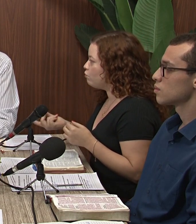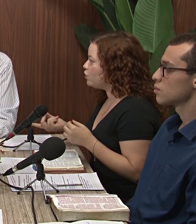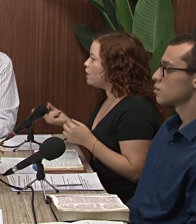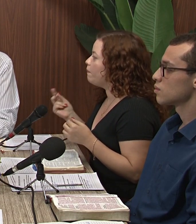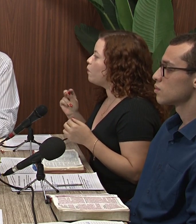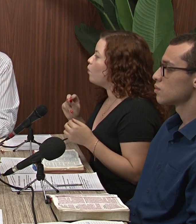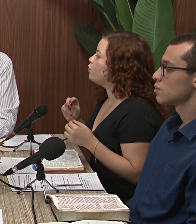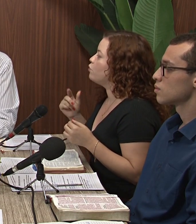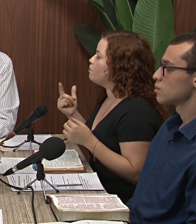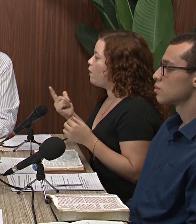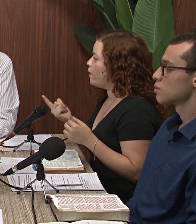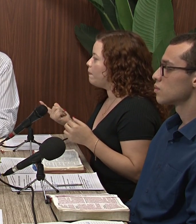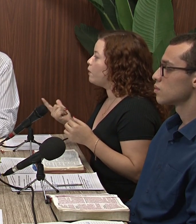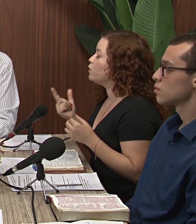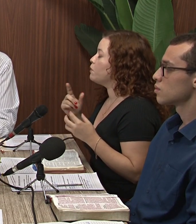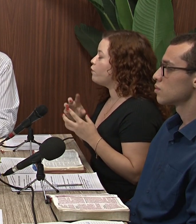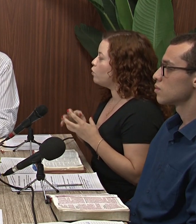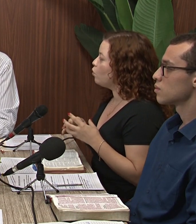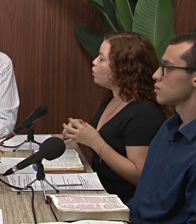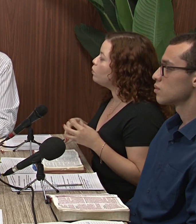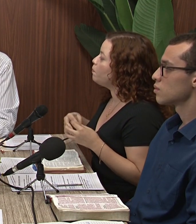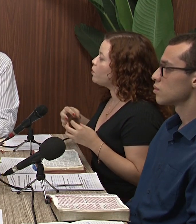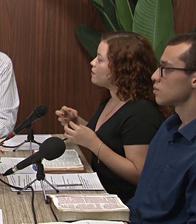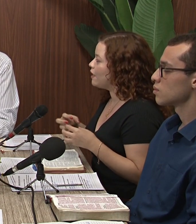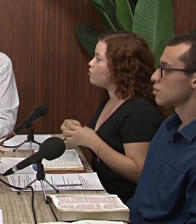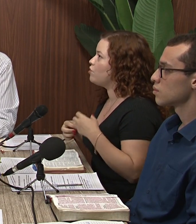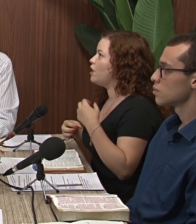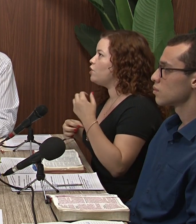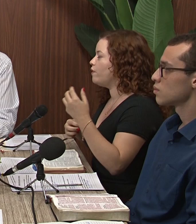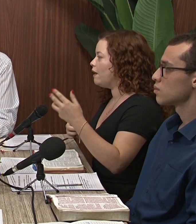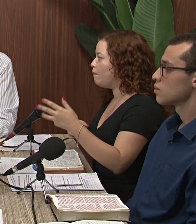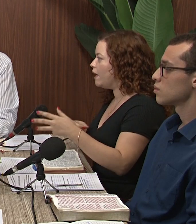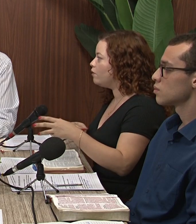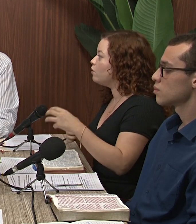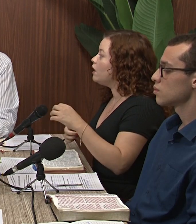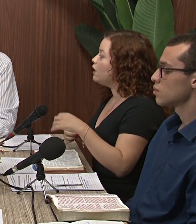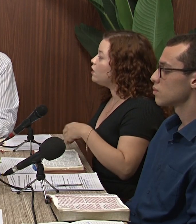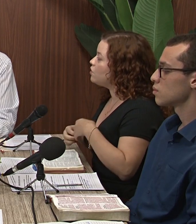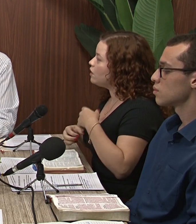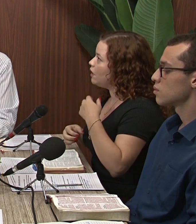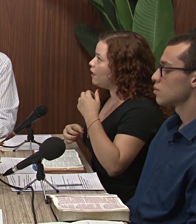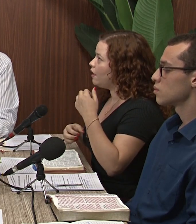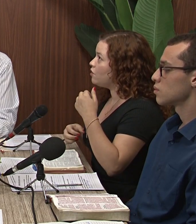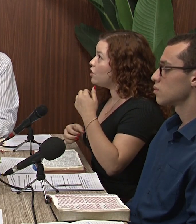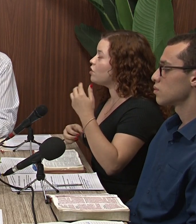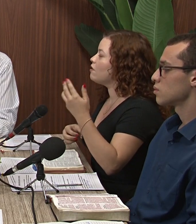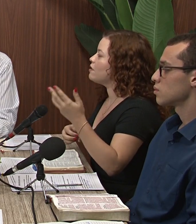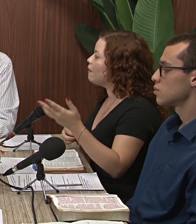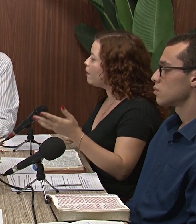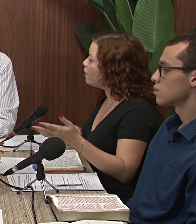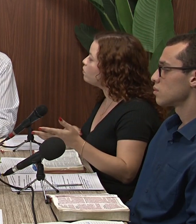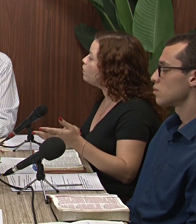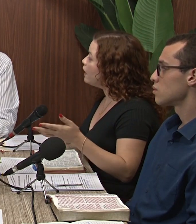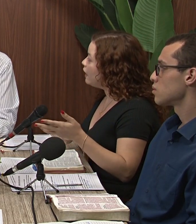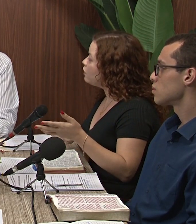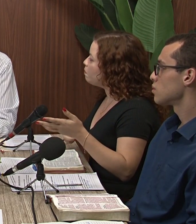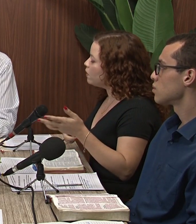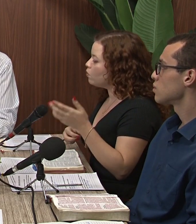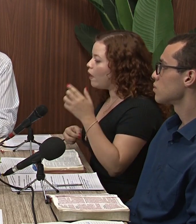aconteceu de um dia para o outro, de uma hora para outra, mas foi todo um processo de esfriamento e de